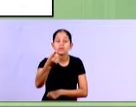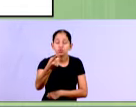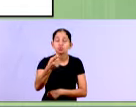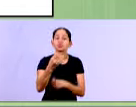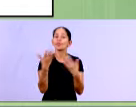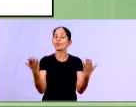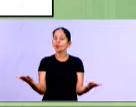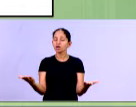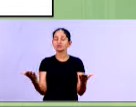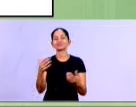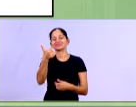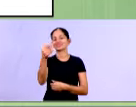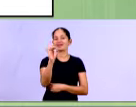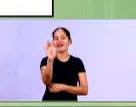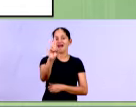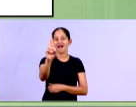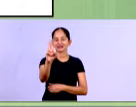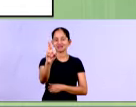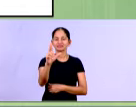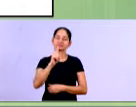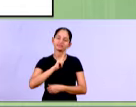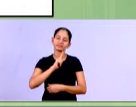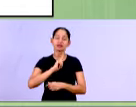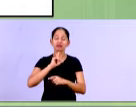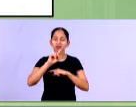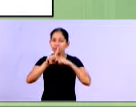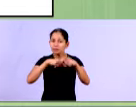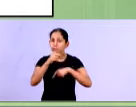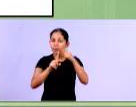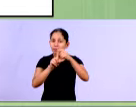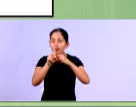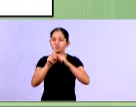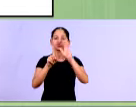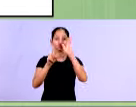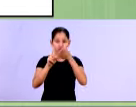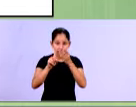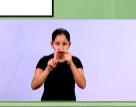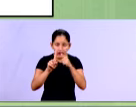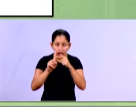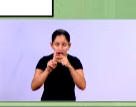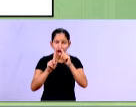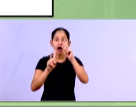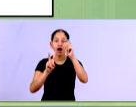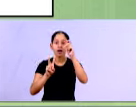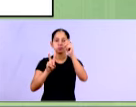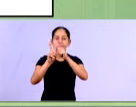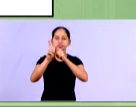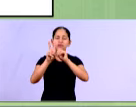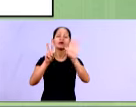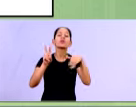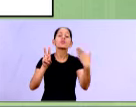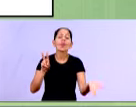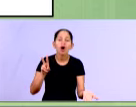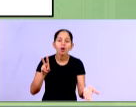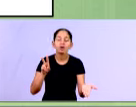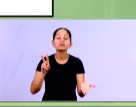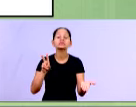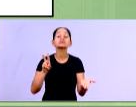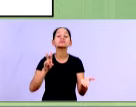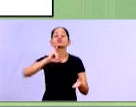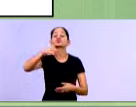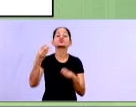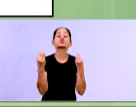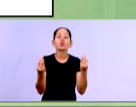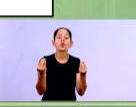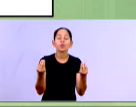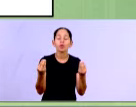quanto? R$100. Passou o primeiro mês, vou para o segundo mês. Como é que eu calculo os juros no segundo